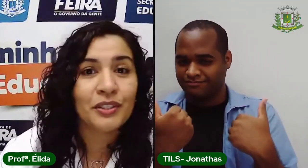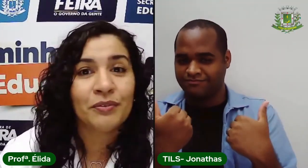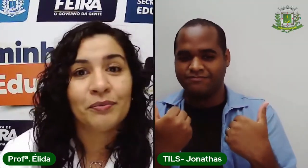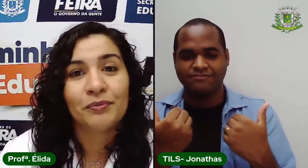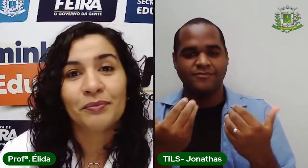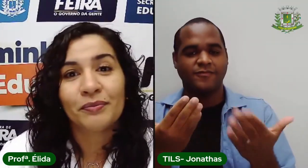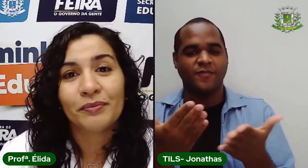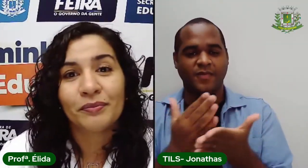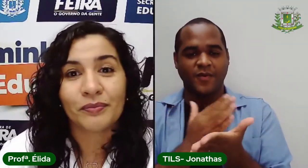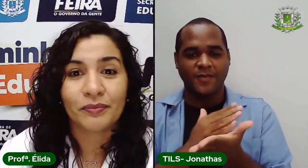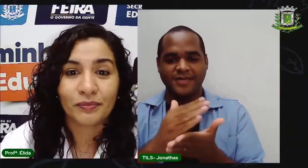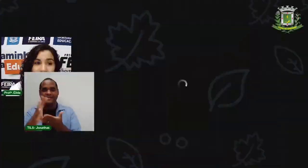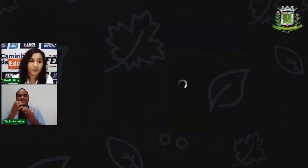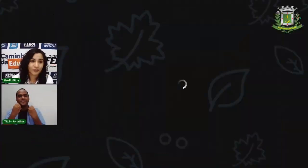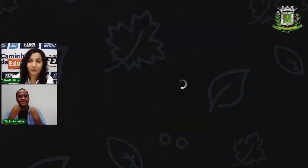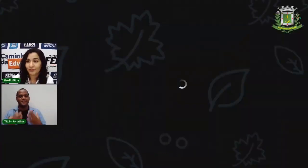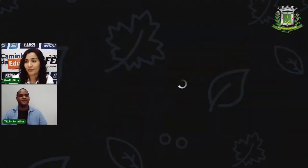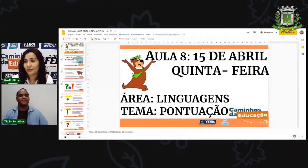de hoje.